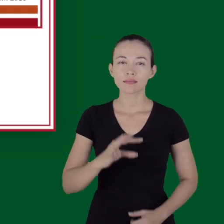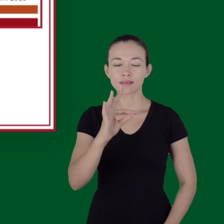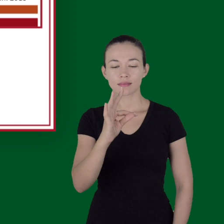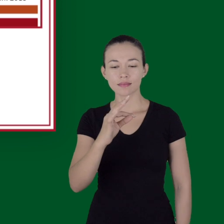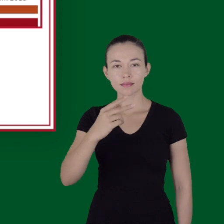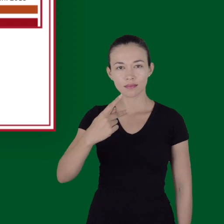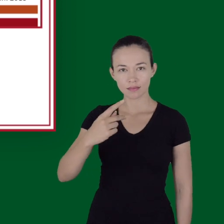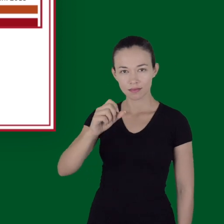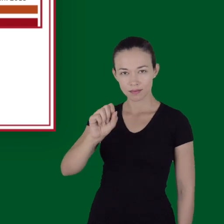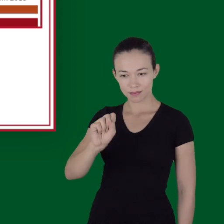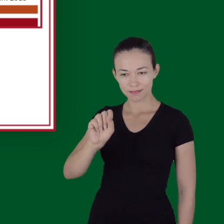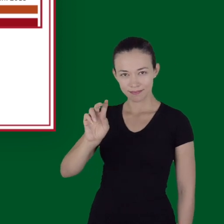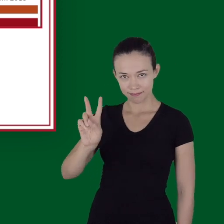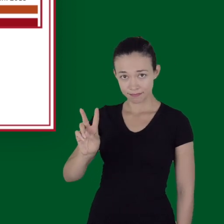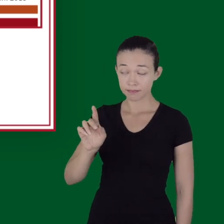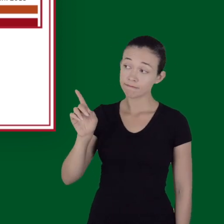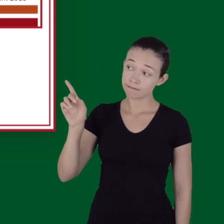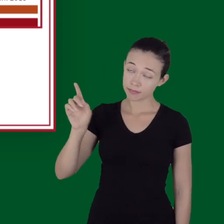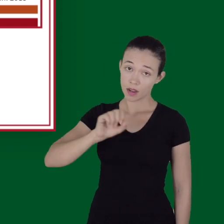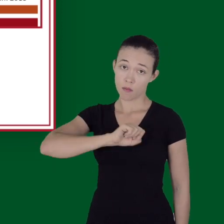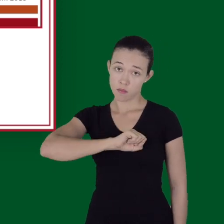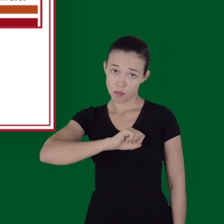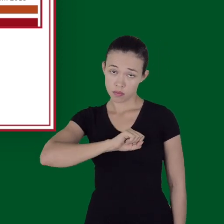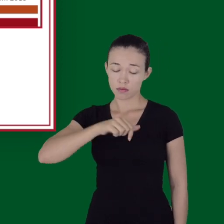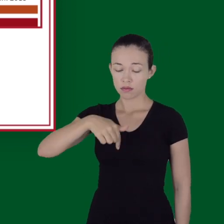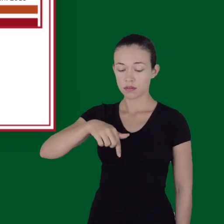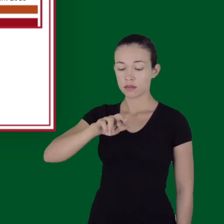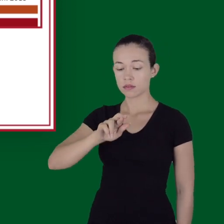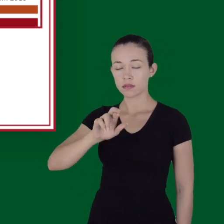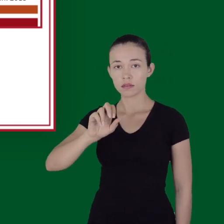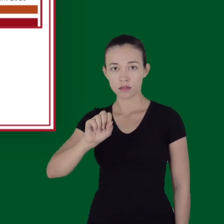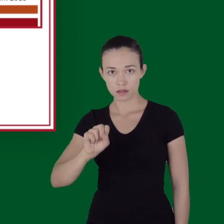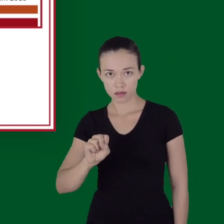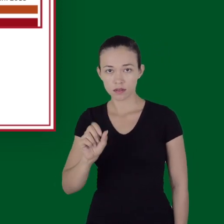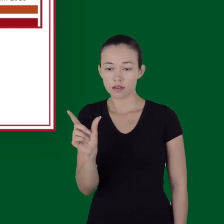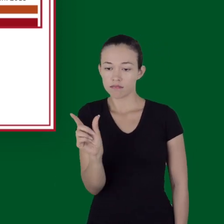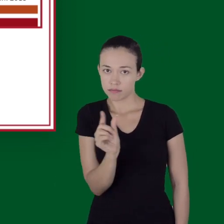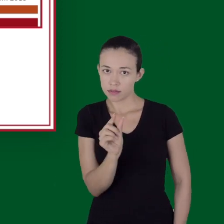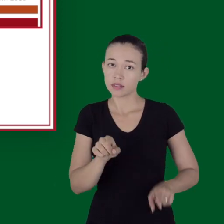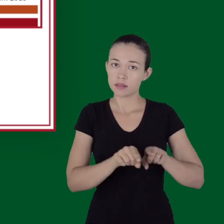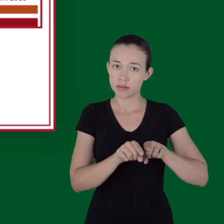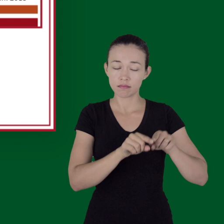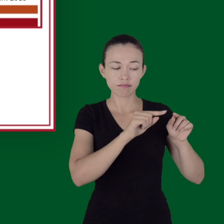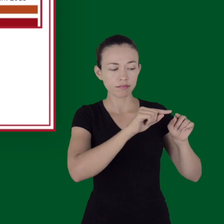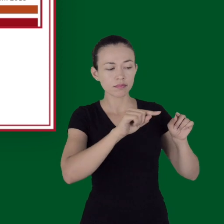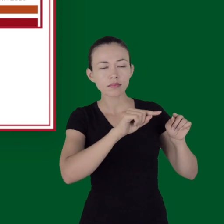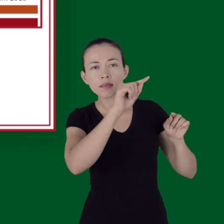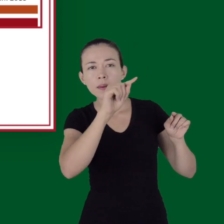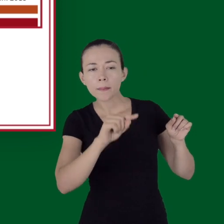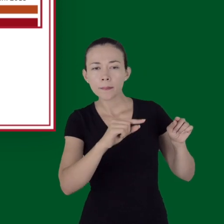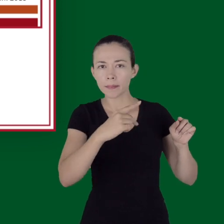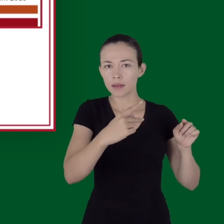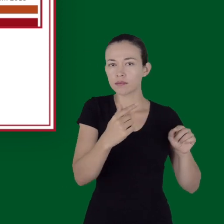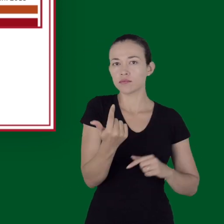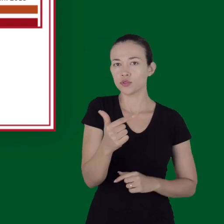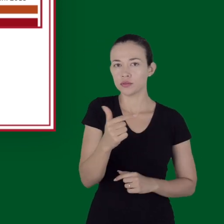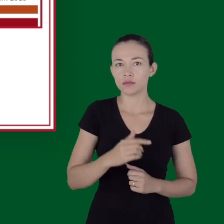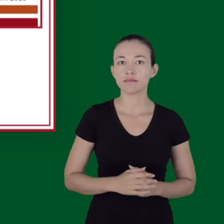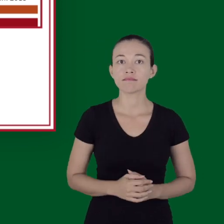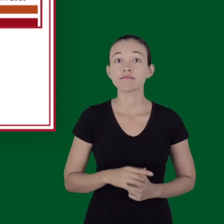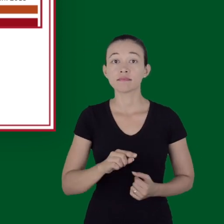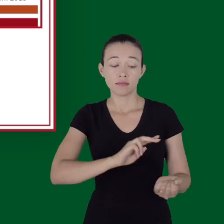uma taquiarritmia com QRS estreito, não tem também presença de onda P. Geralmente a frequência é mais alta,